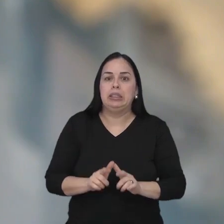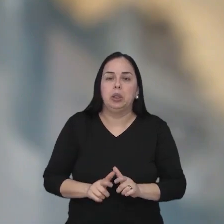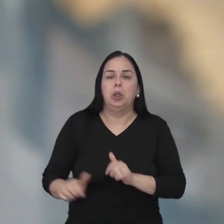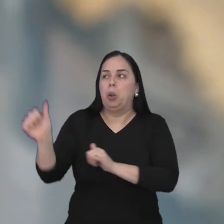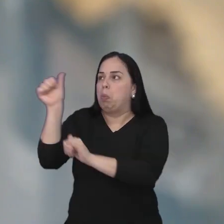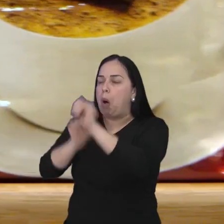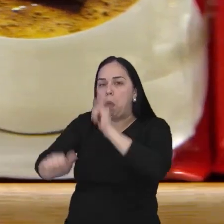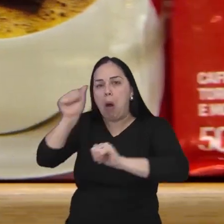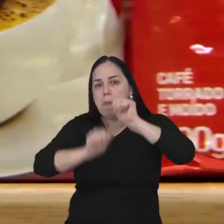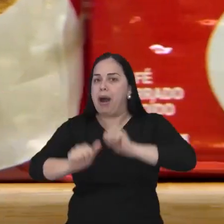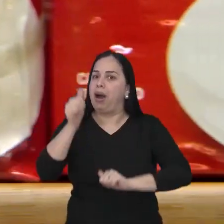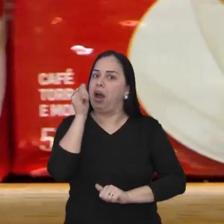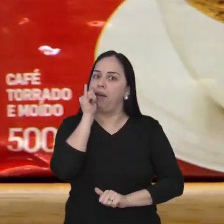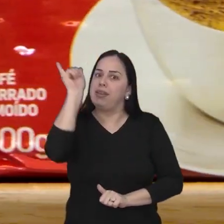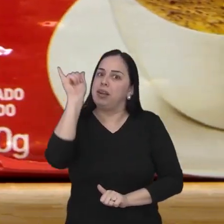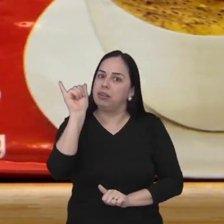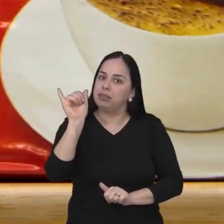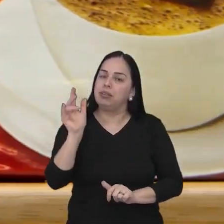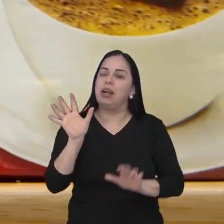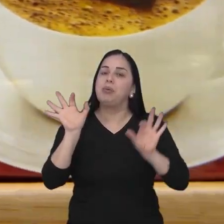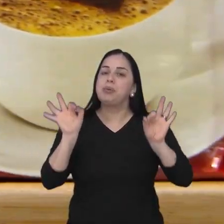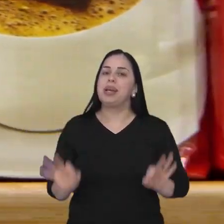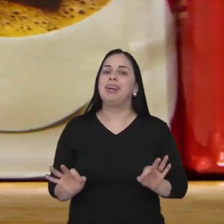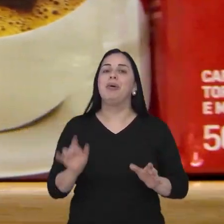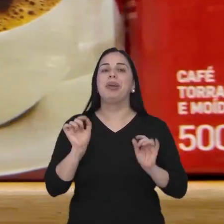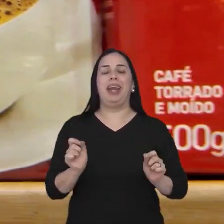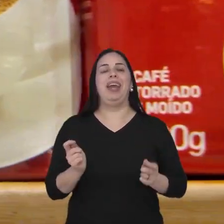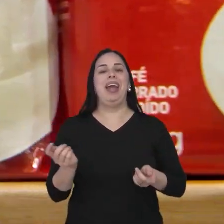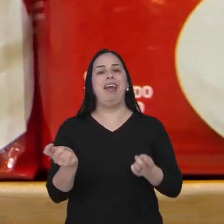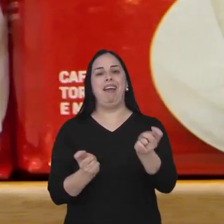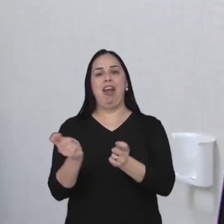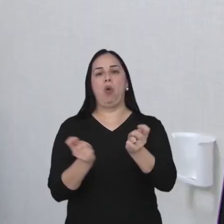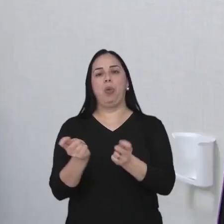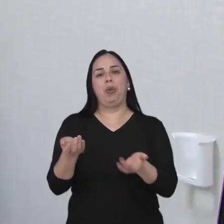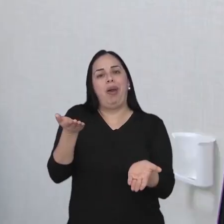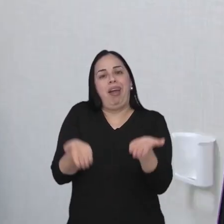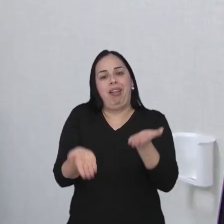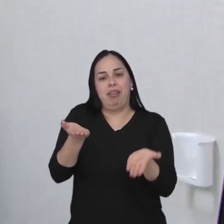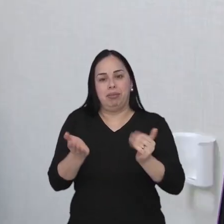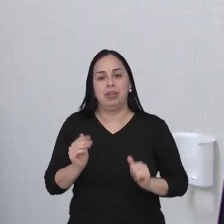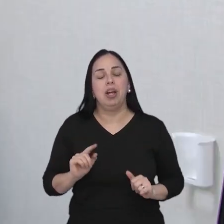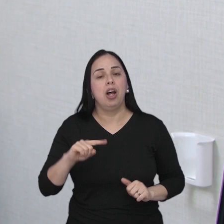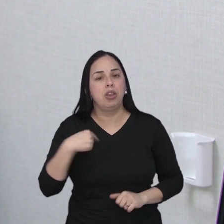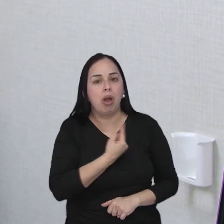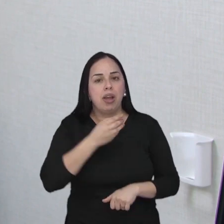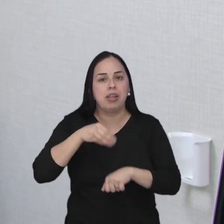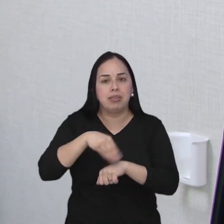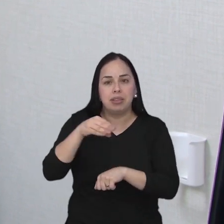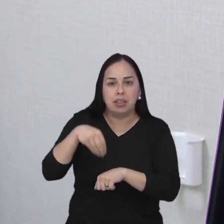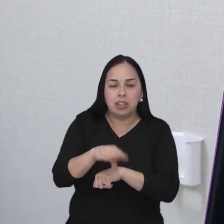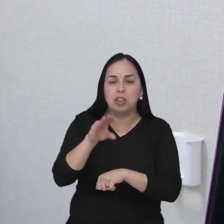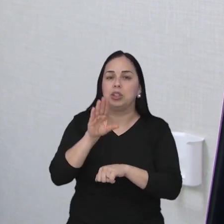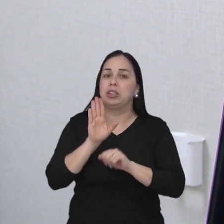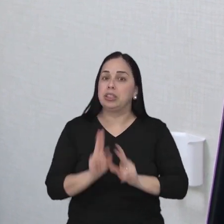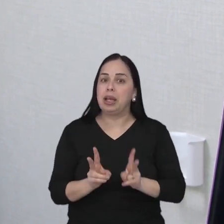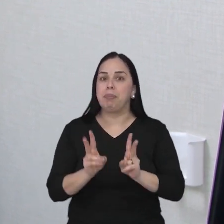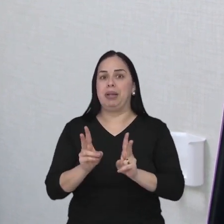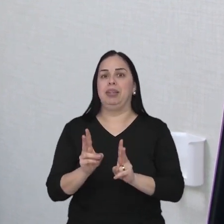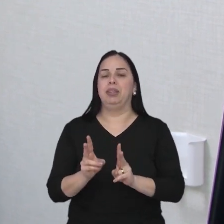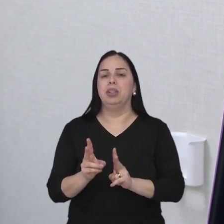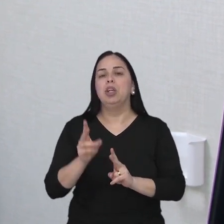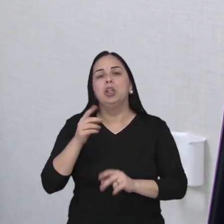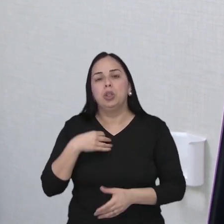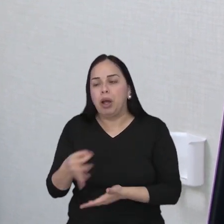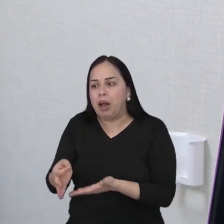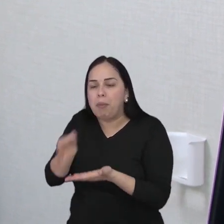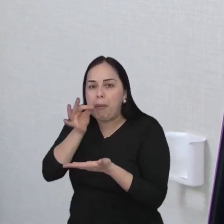grande quantidade. A palavra certa para os dois é moderação. A gente preconiza de 1 a 3 miligramas por quilo